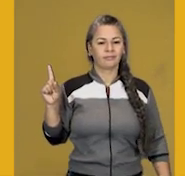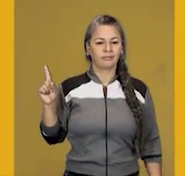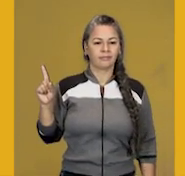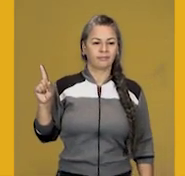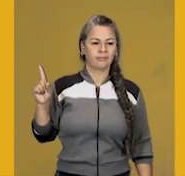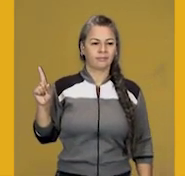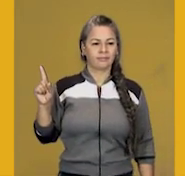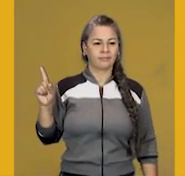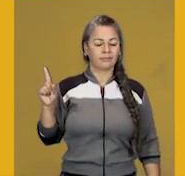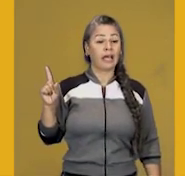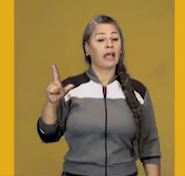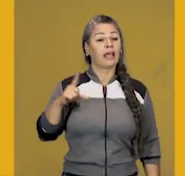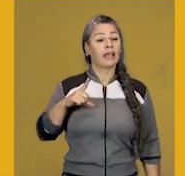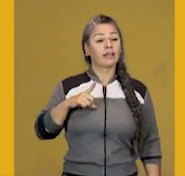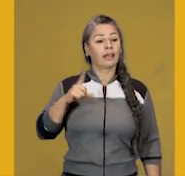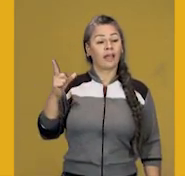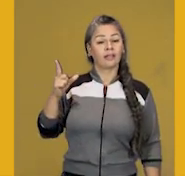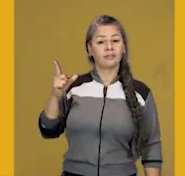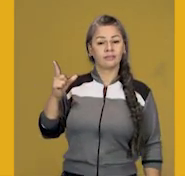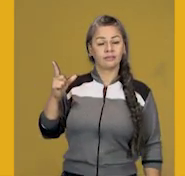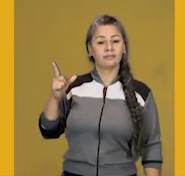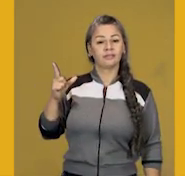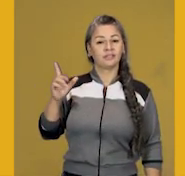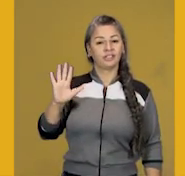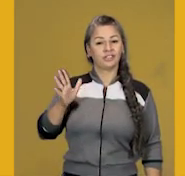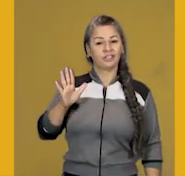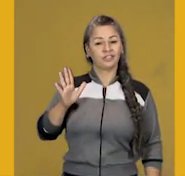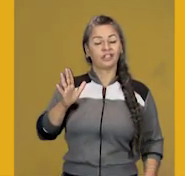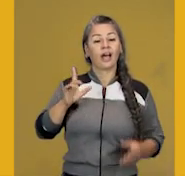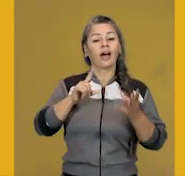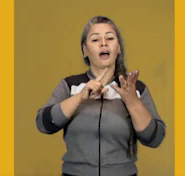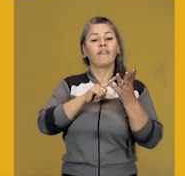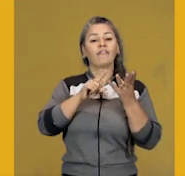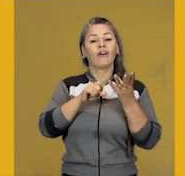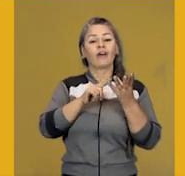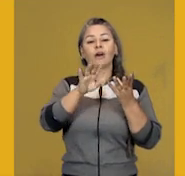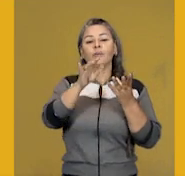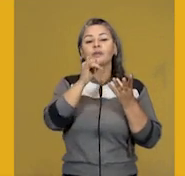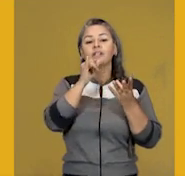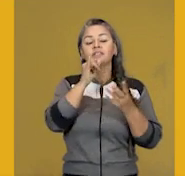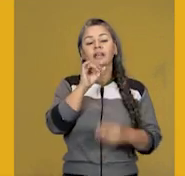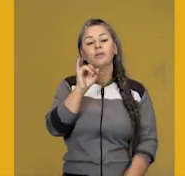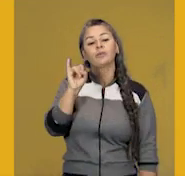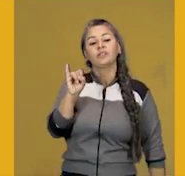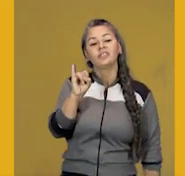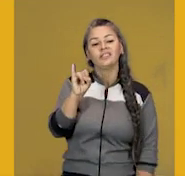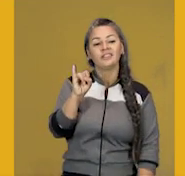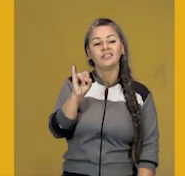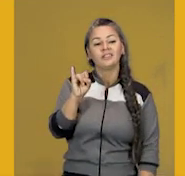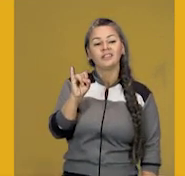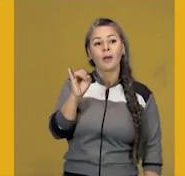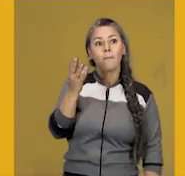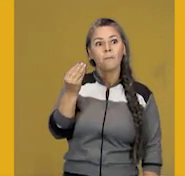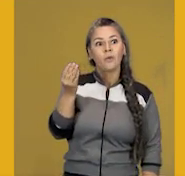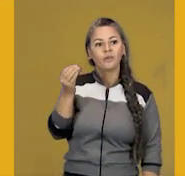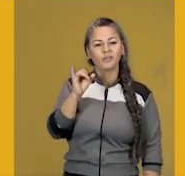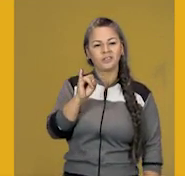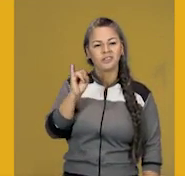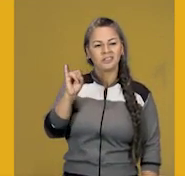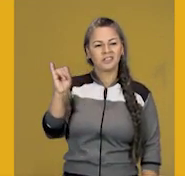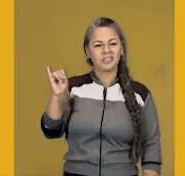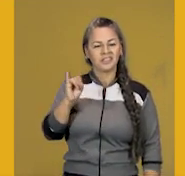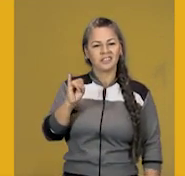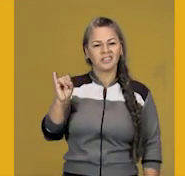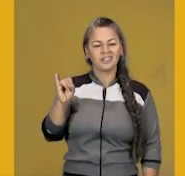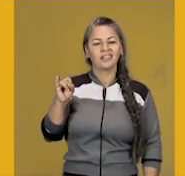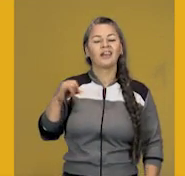a assonância, que é o caso que ele vai usar aí o I, né? Cafeína, maracujina, tá vendo? E que